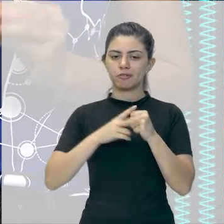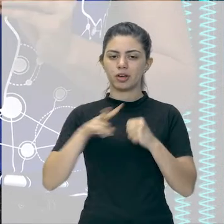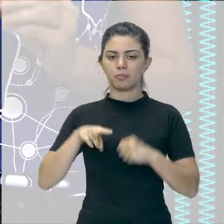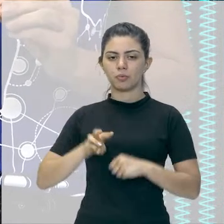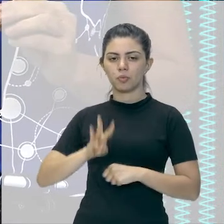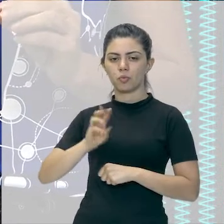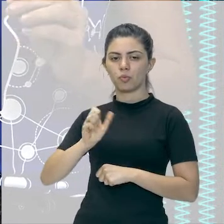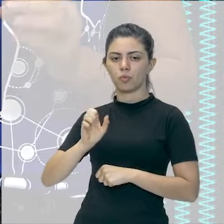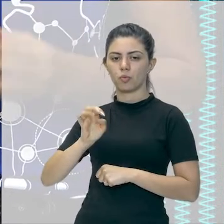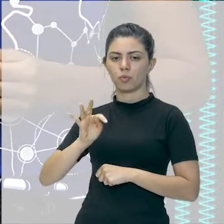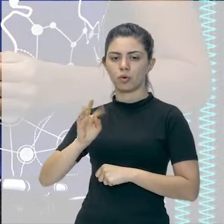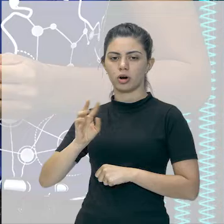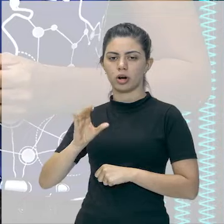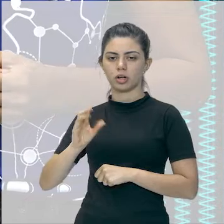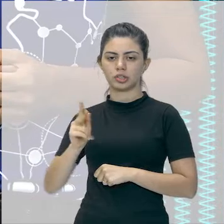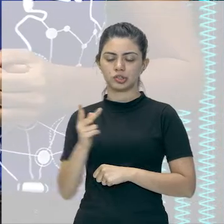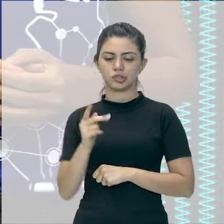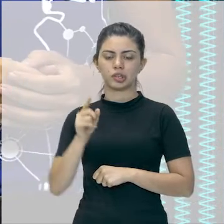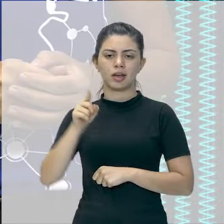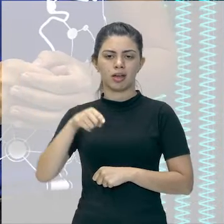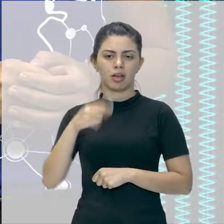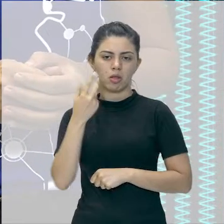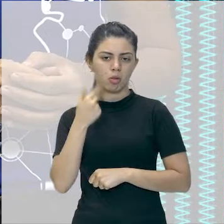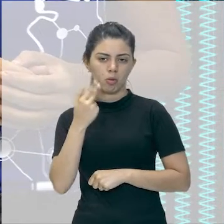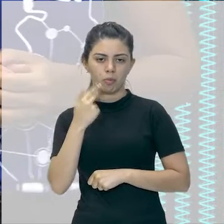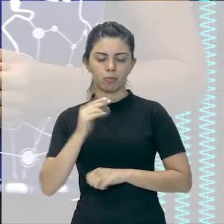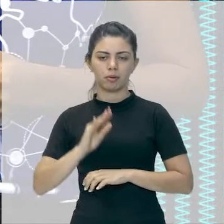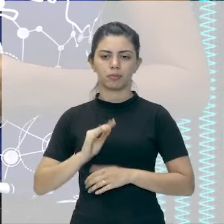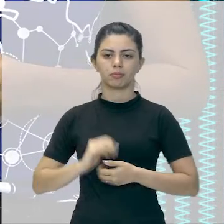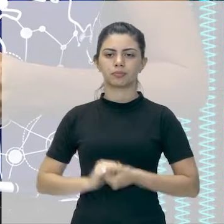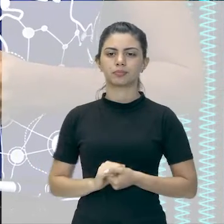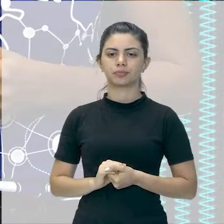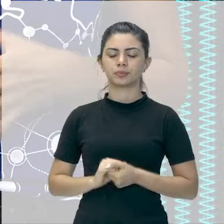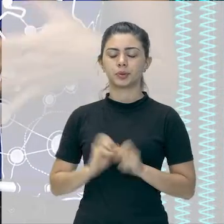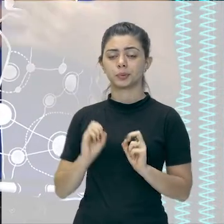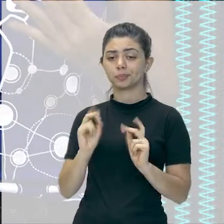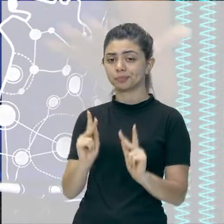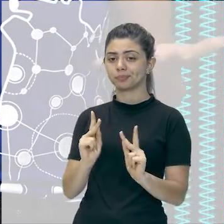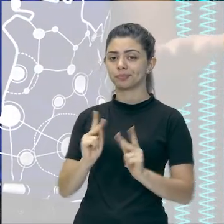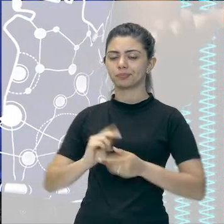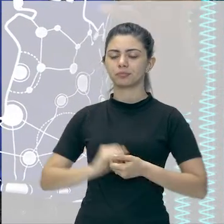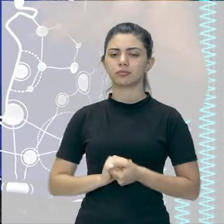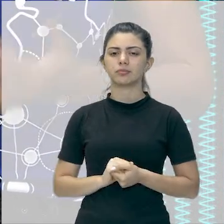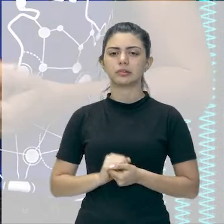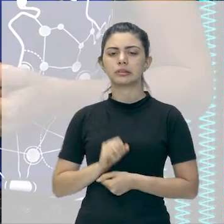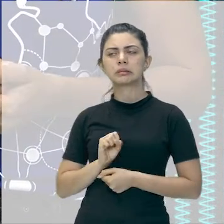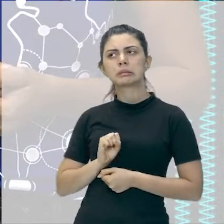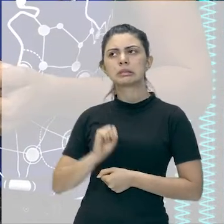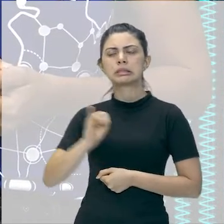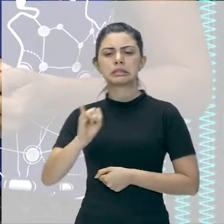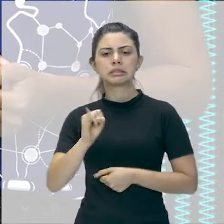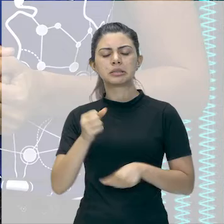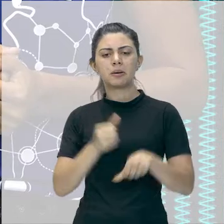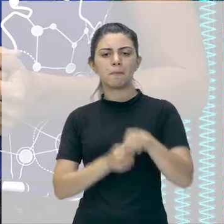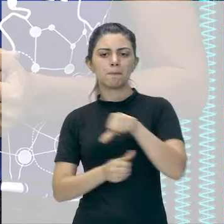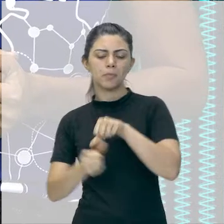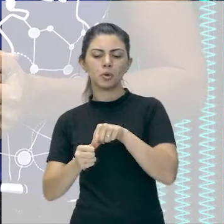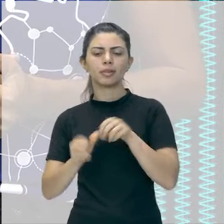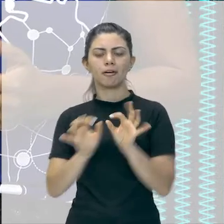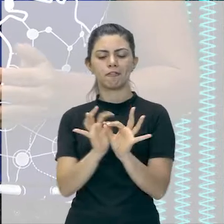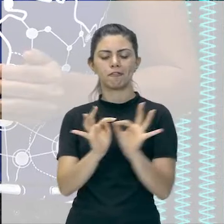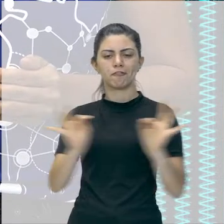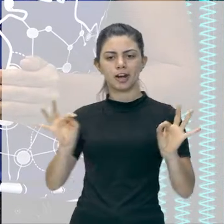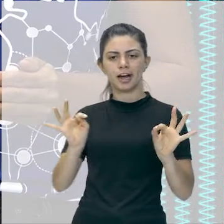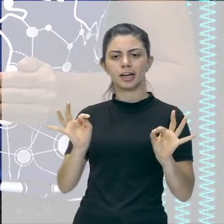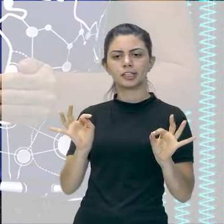o infinitivo, né? A palavrinha to, que é do infinitivo. Ok? Se fosse essa frase na afirmativa, aí